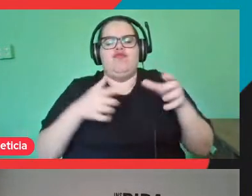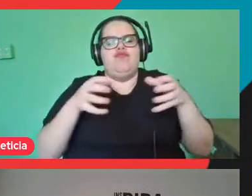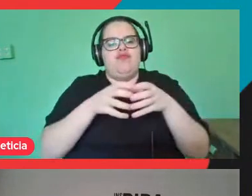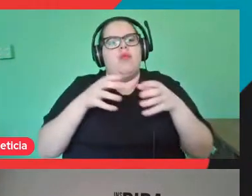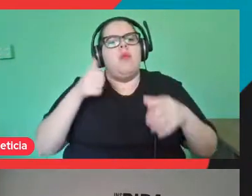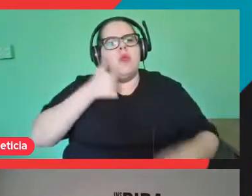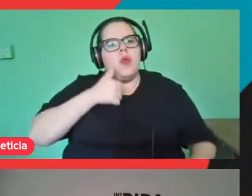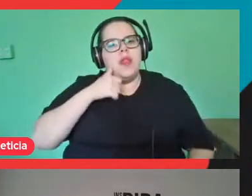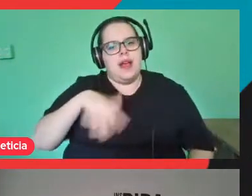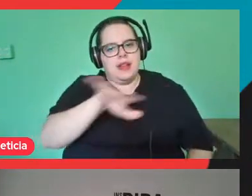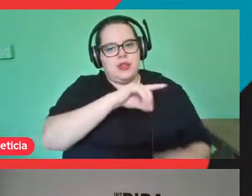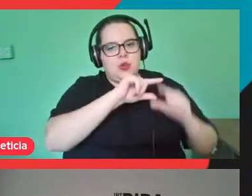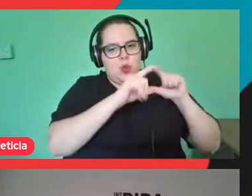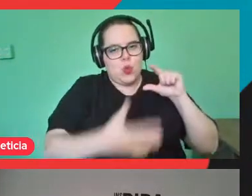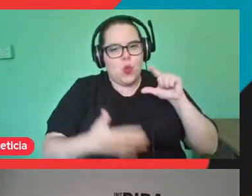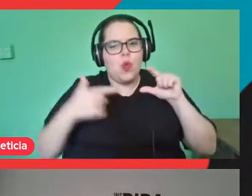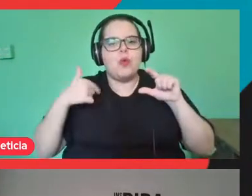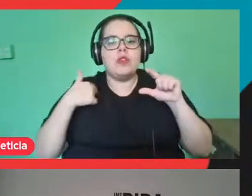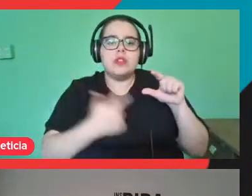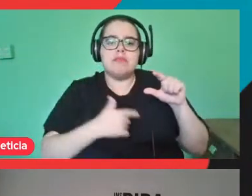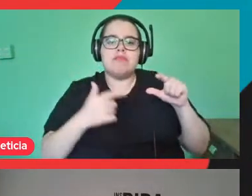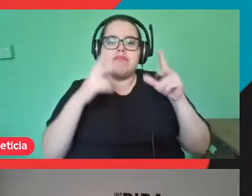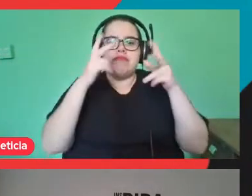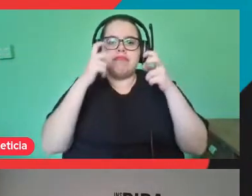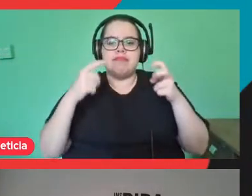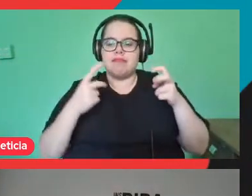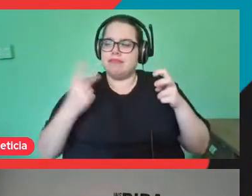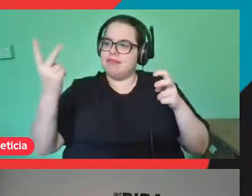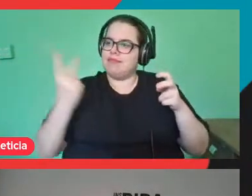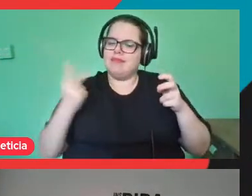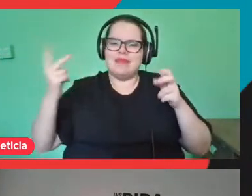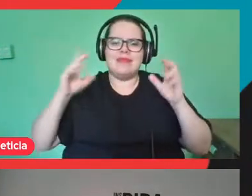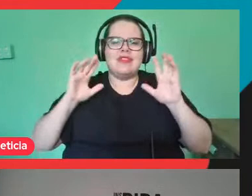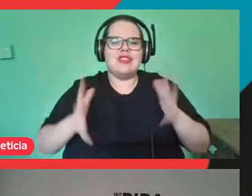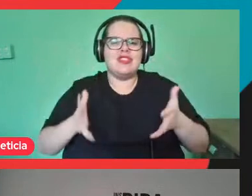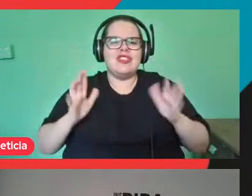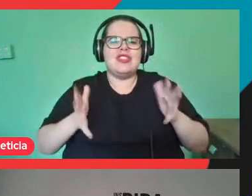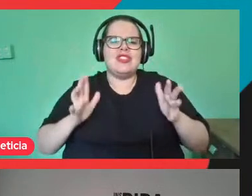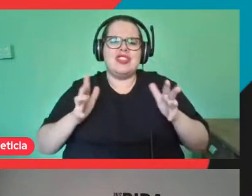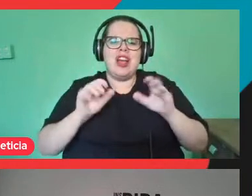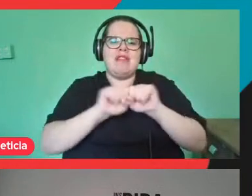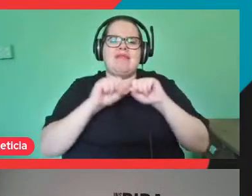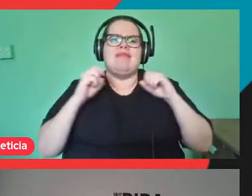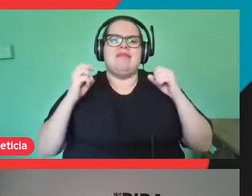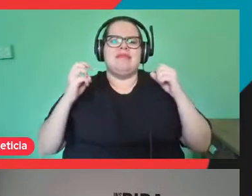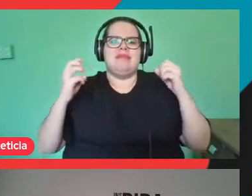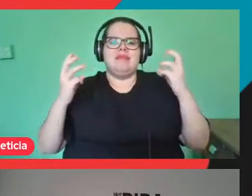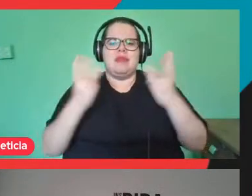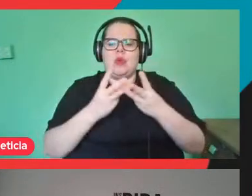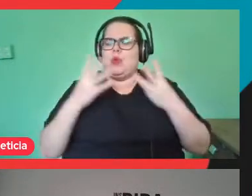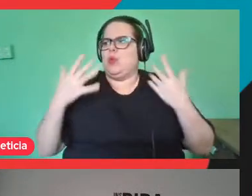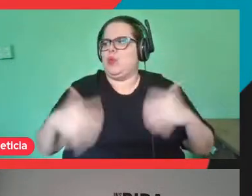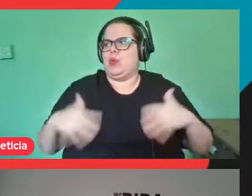grupo. E aí a gente percebeu que nós éramos já facilitadoras do Unremarkable, a gente olhou e falou, cara,